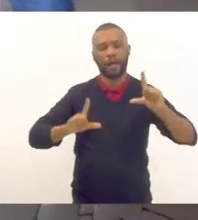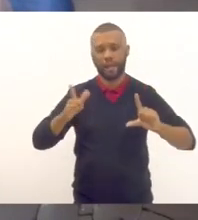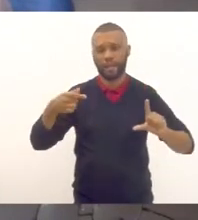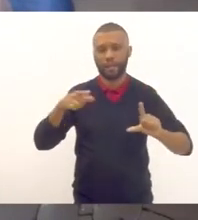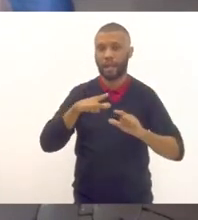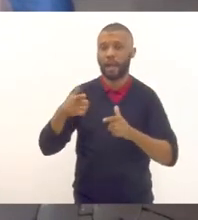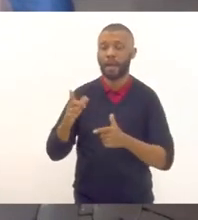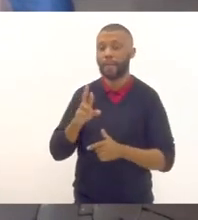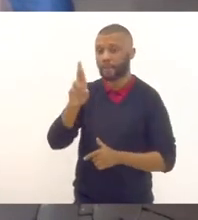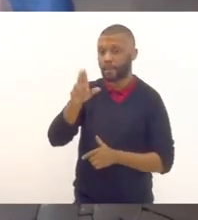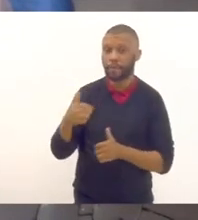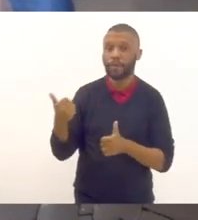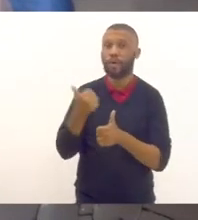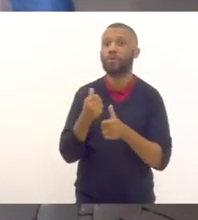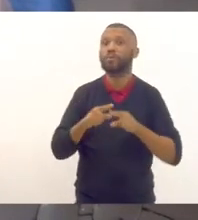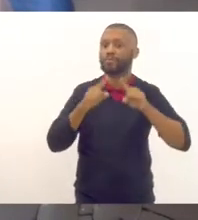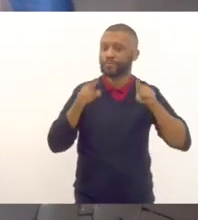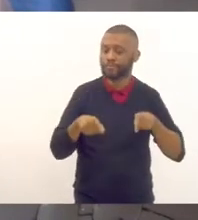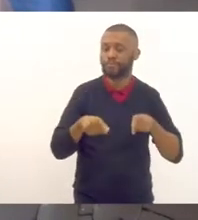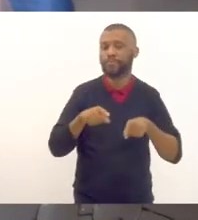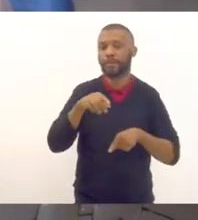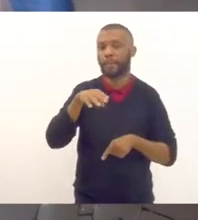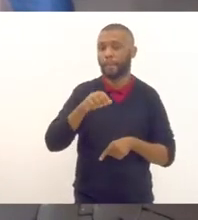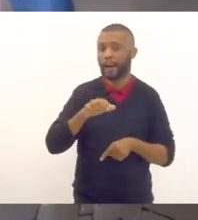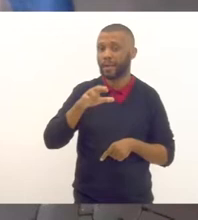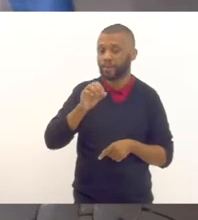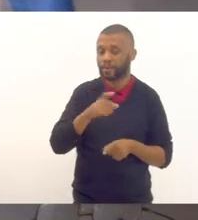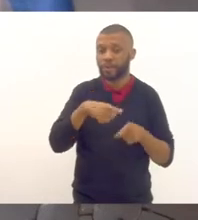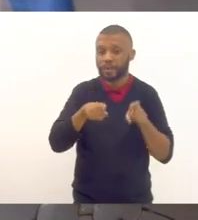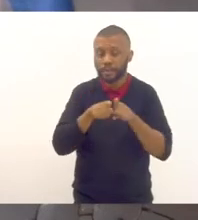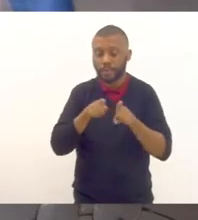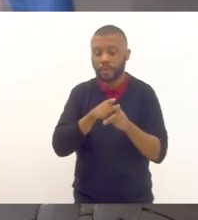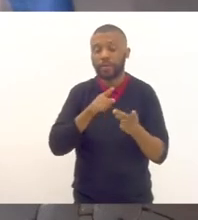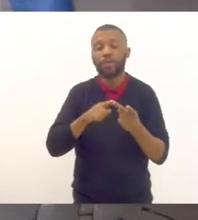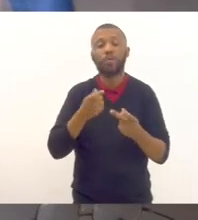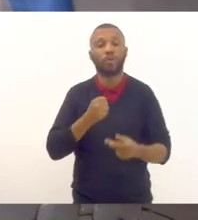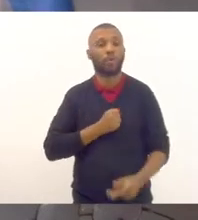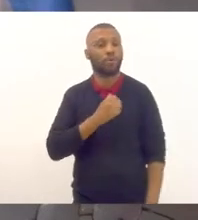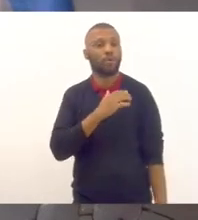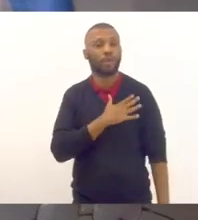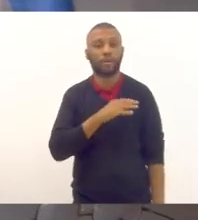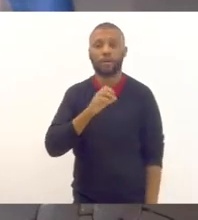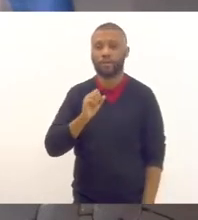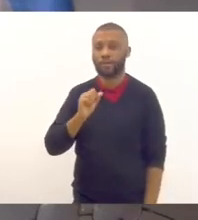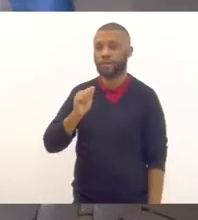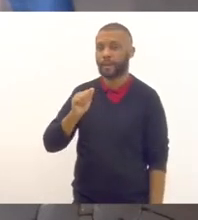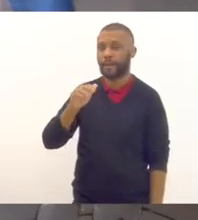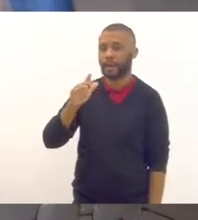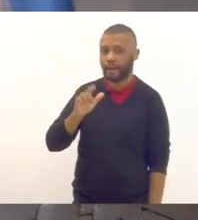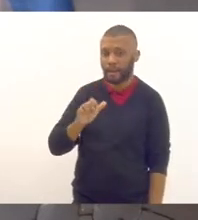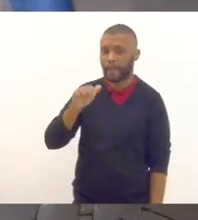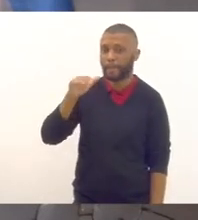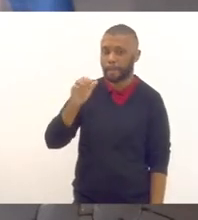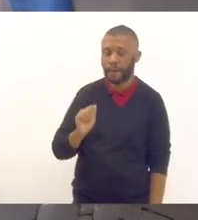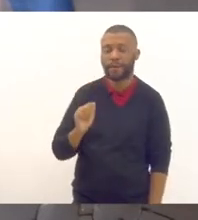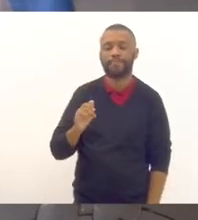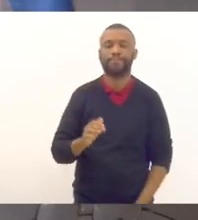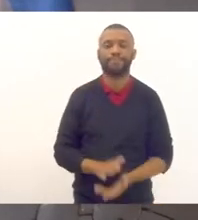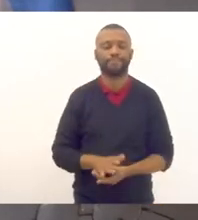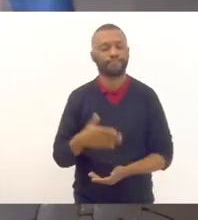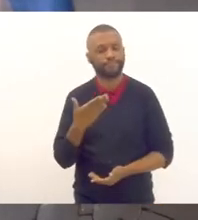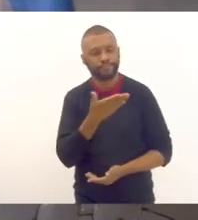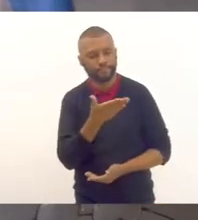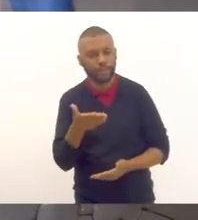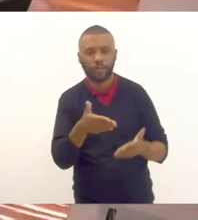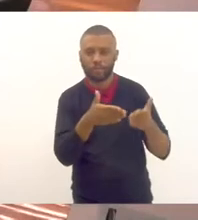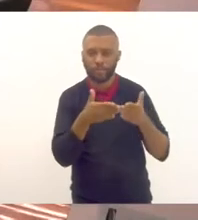assessor Márcio, e também o coronel Salema e a doutora Carmen. Tá bom? Donizete, fazer a explanação ali no reto